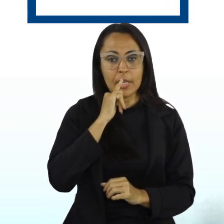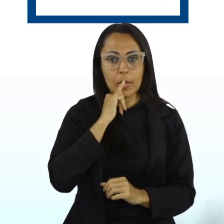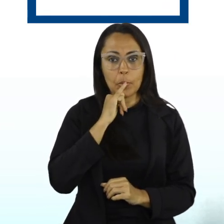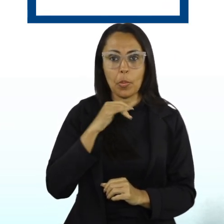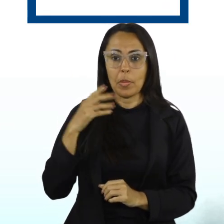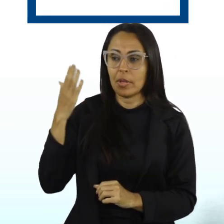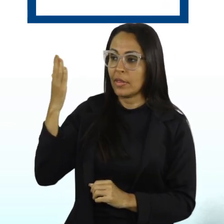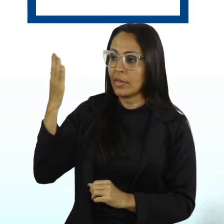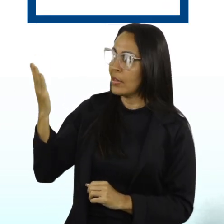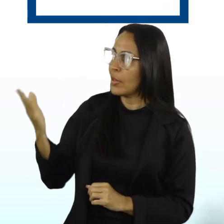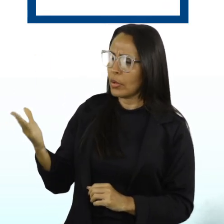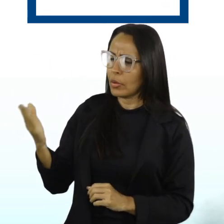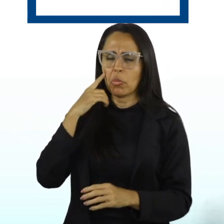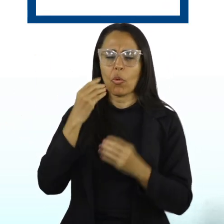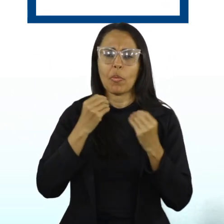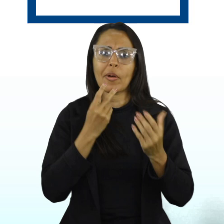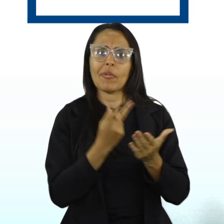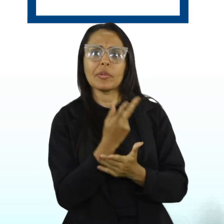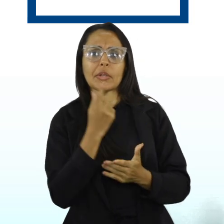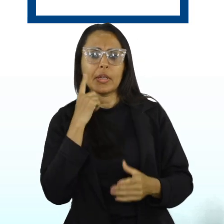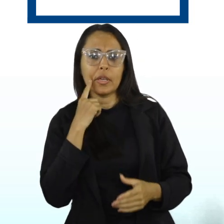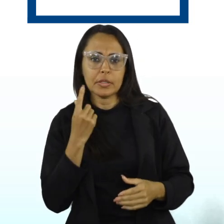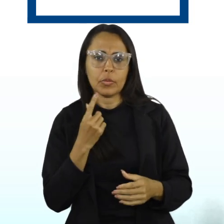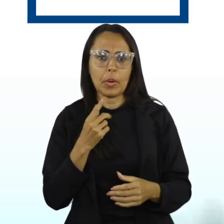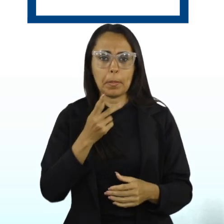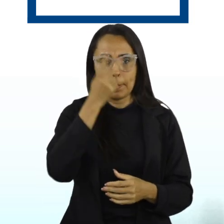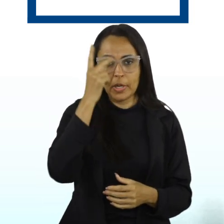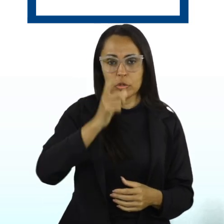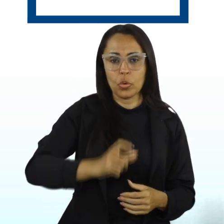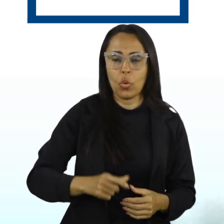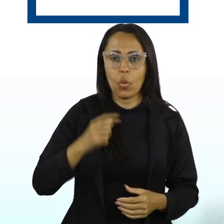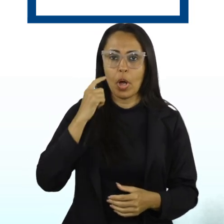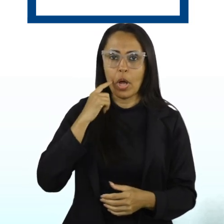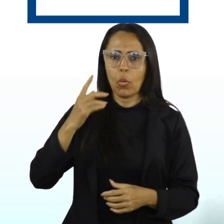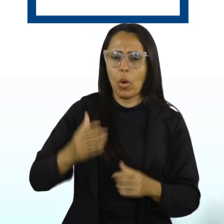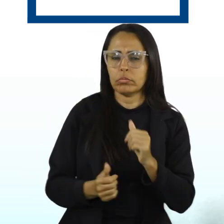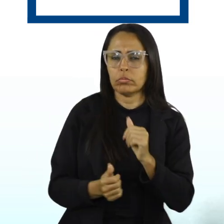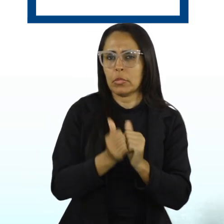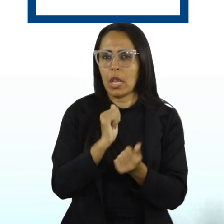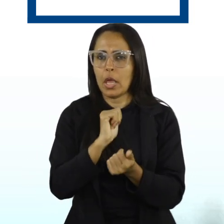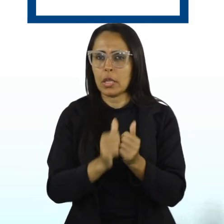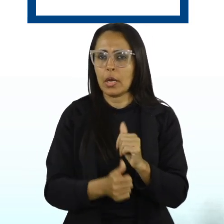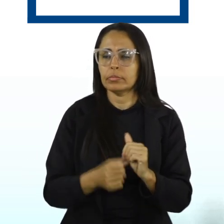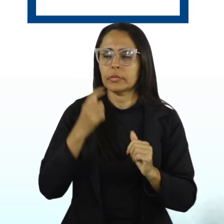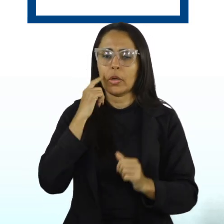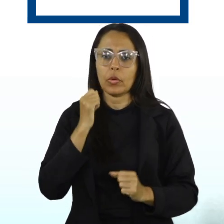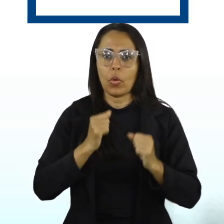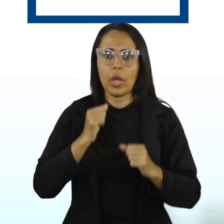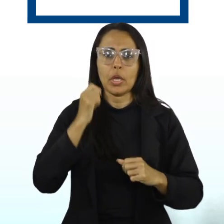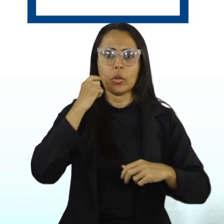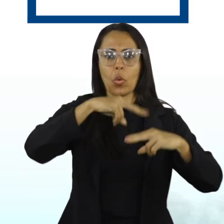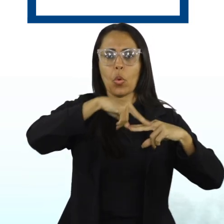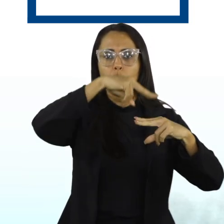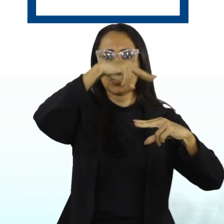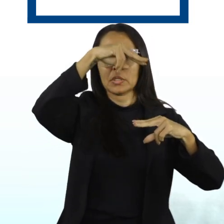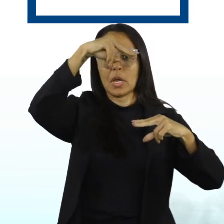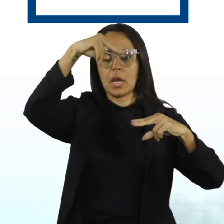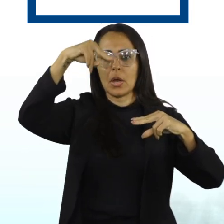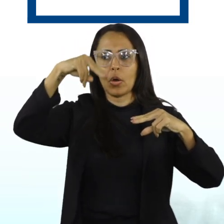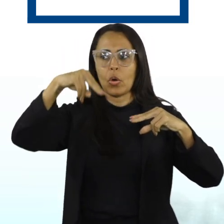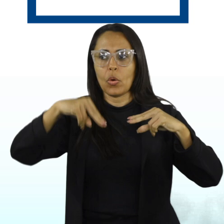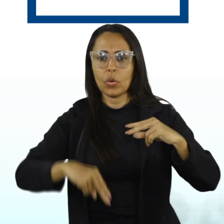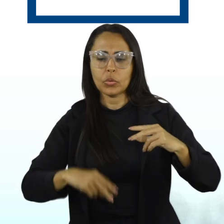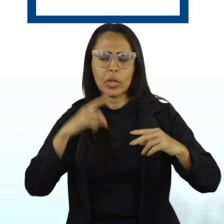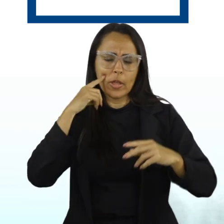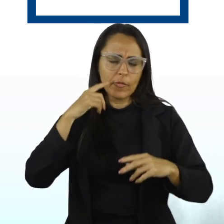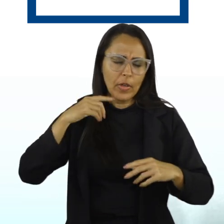como ocorre esse processo de transformação. Ou seja, uma pessoa, um atleta fazendo a modalidade da corrida com salto usando vara, ele